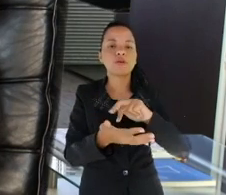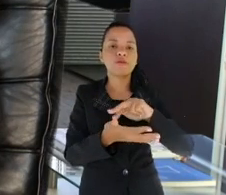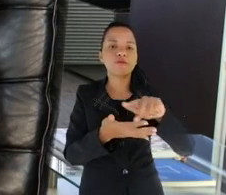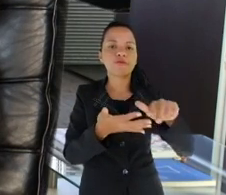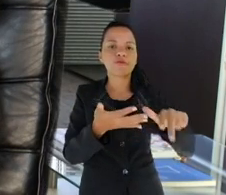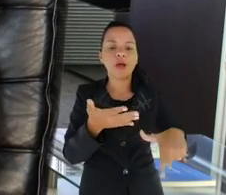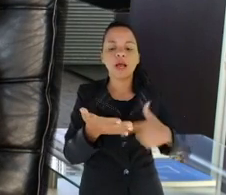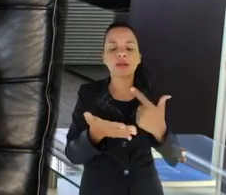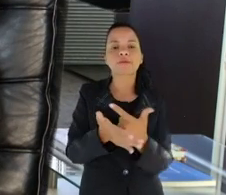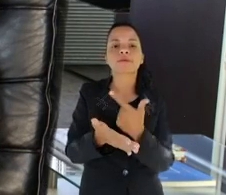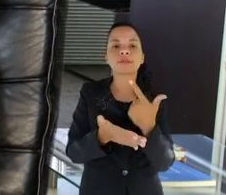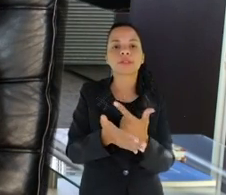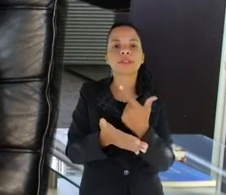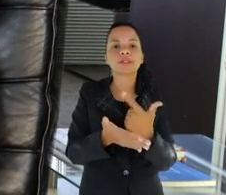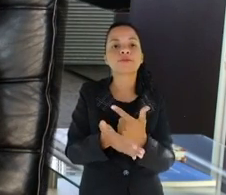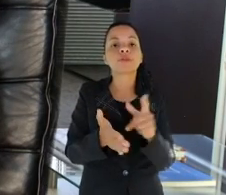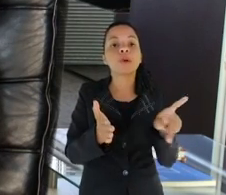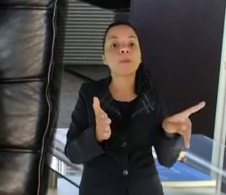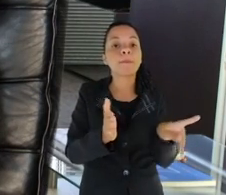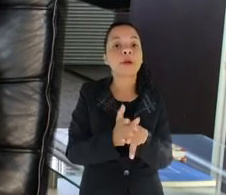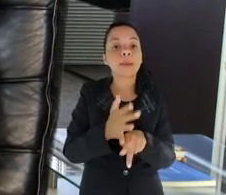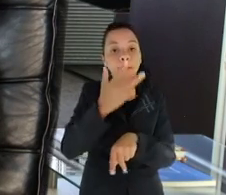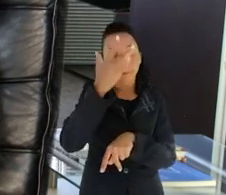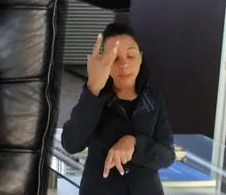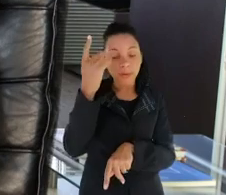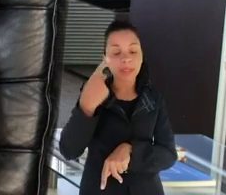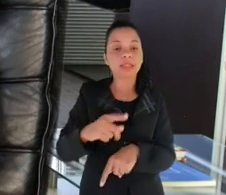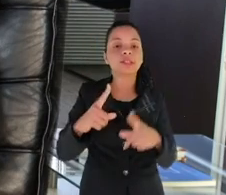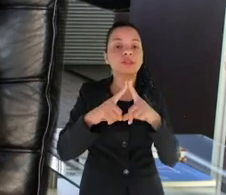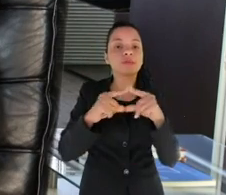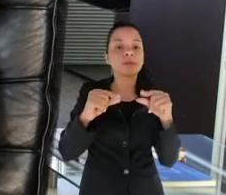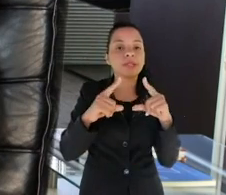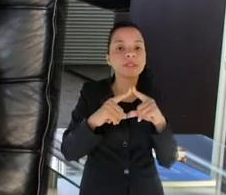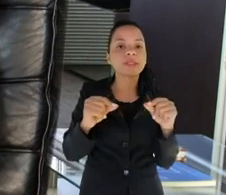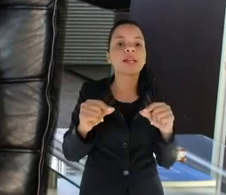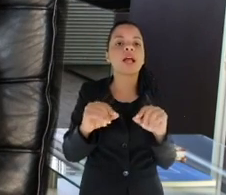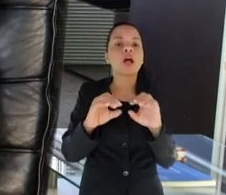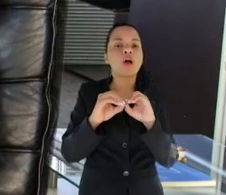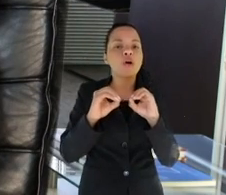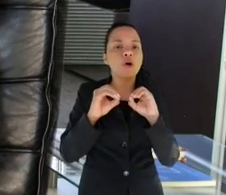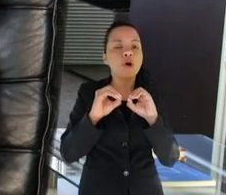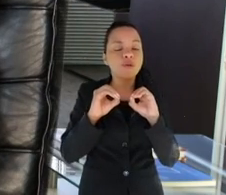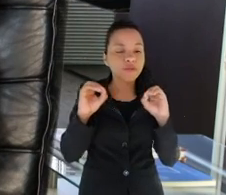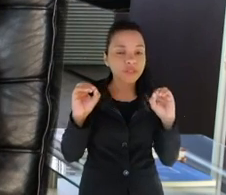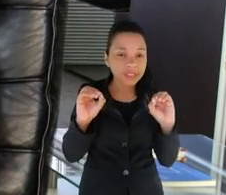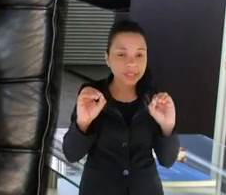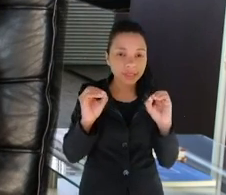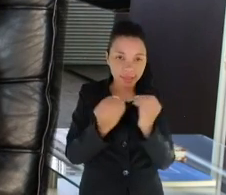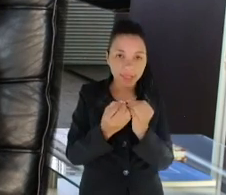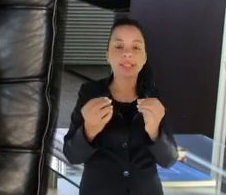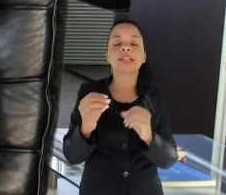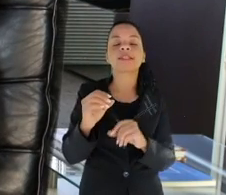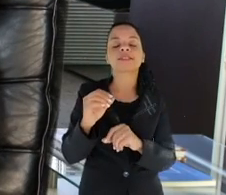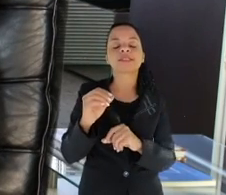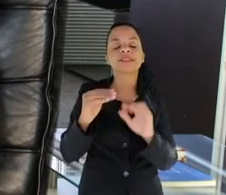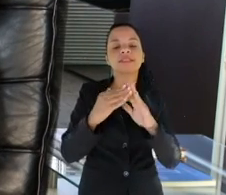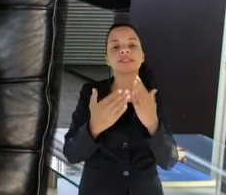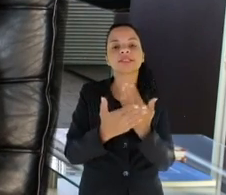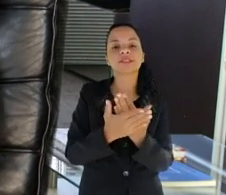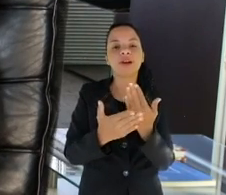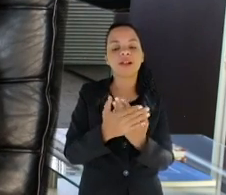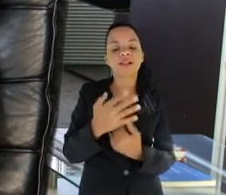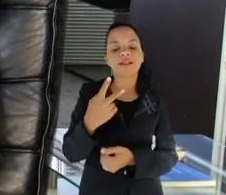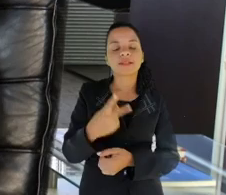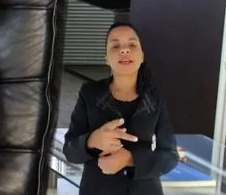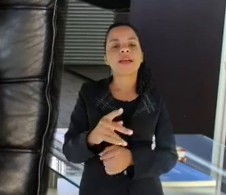brasilienses, em oficinas, escolas públicas do DF, até que as crianças, jovens,